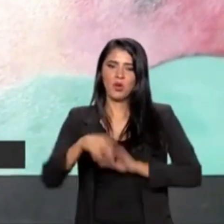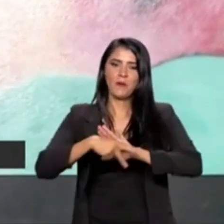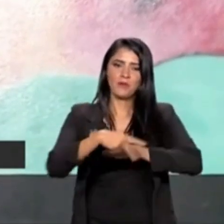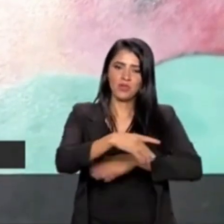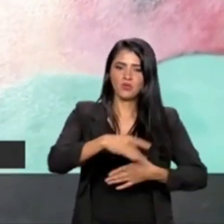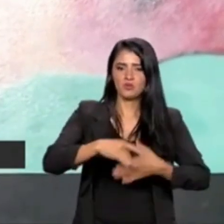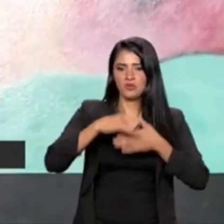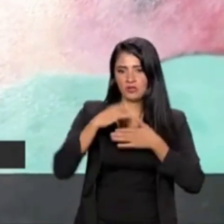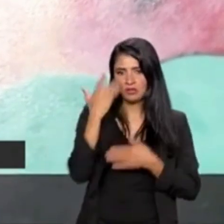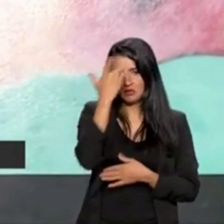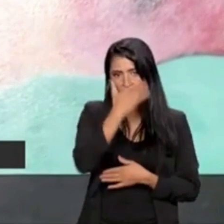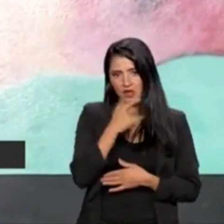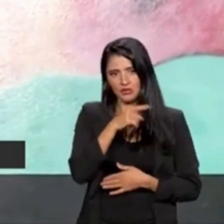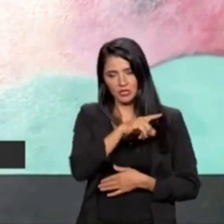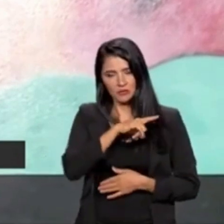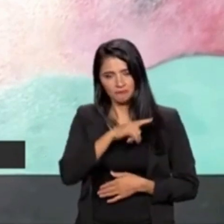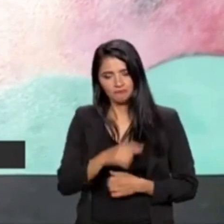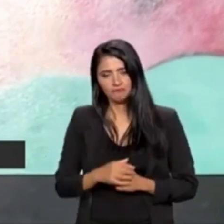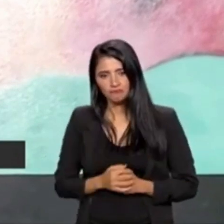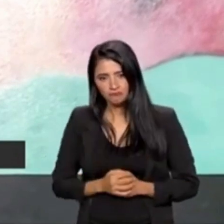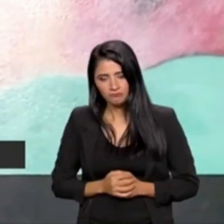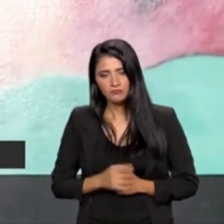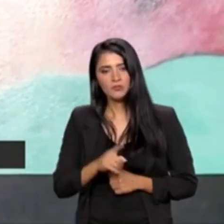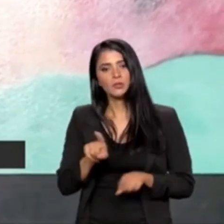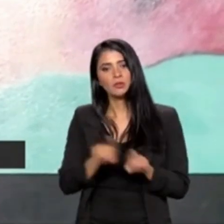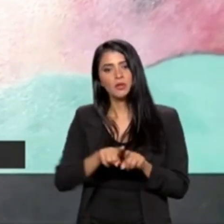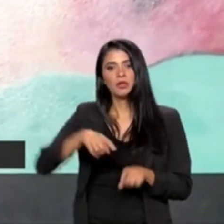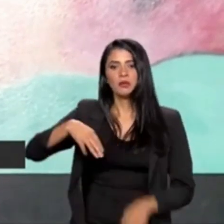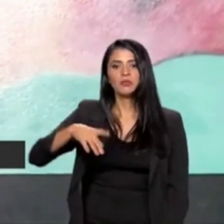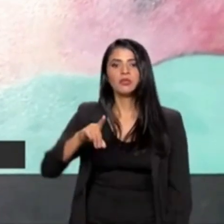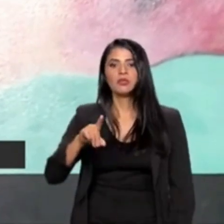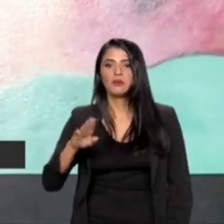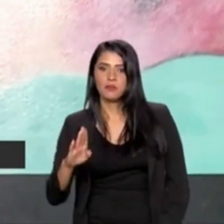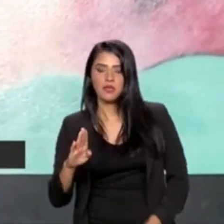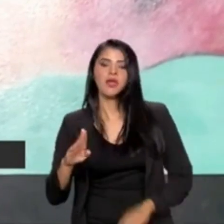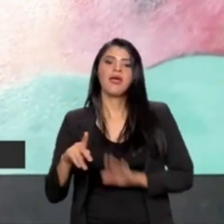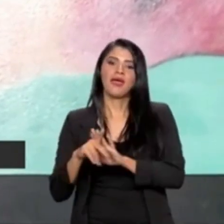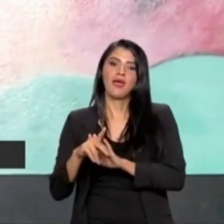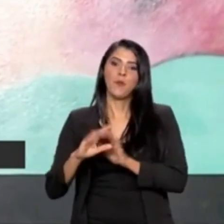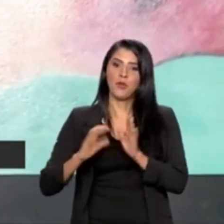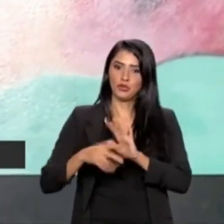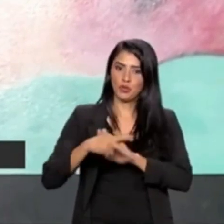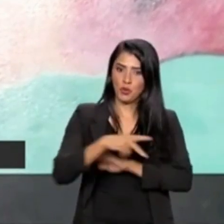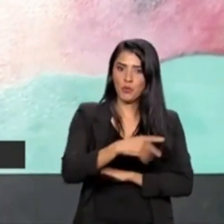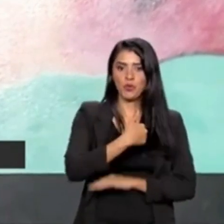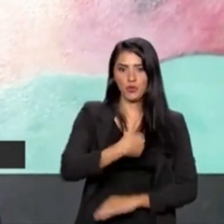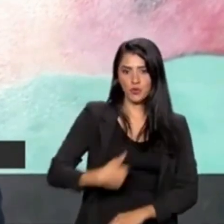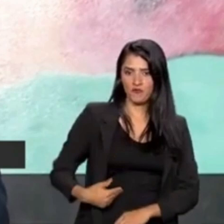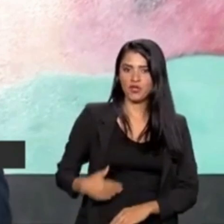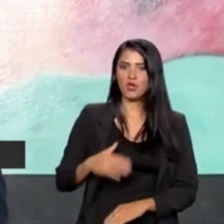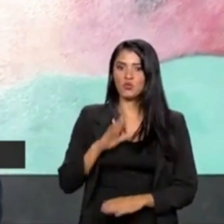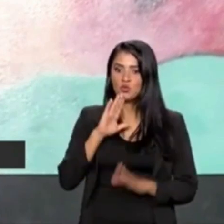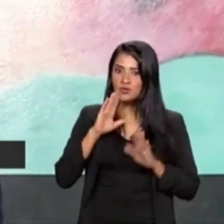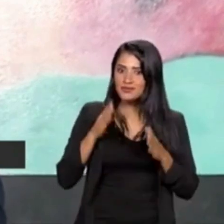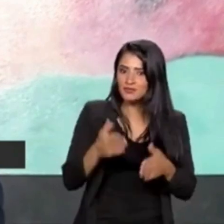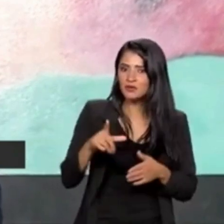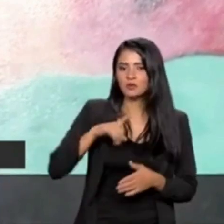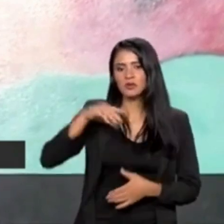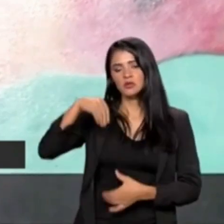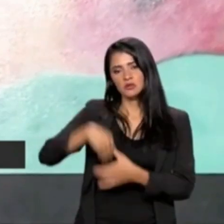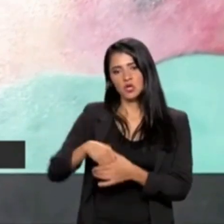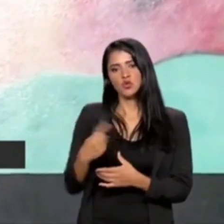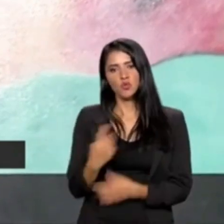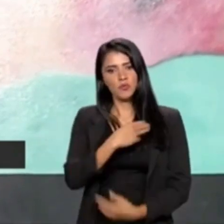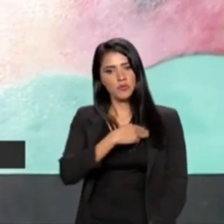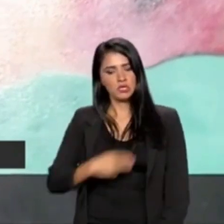Fernando Haddad. E o MDB, como partido do governo, um partido central que tem dentro dos seus ministros uma ministra que